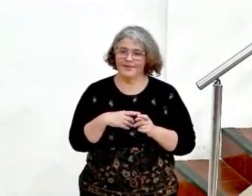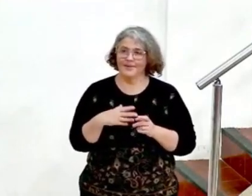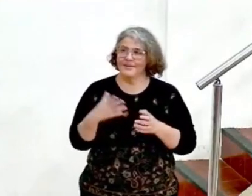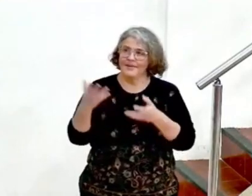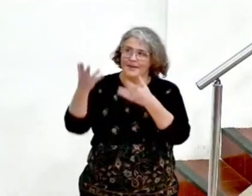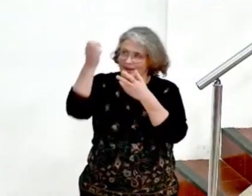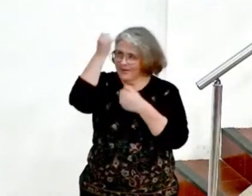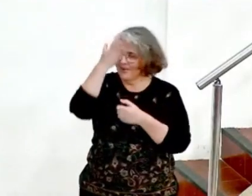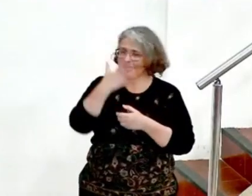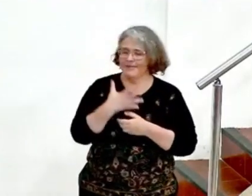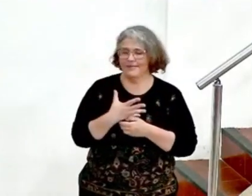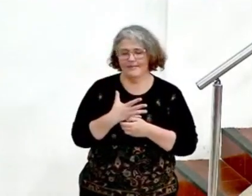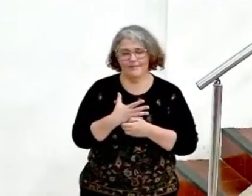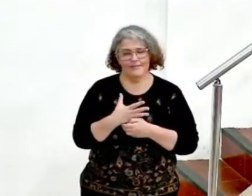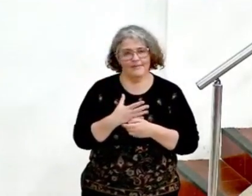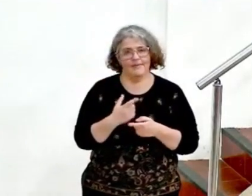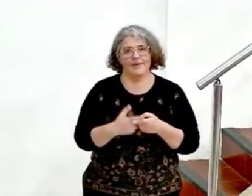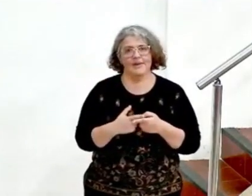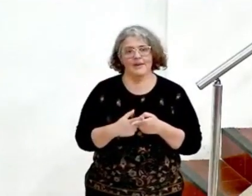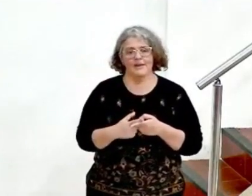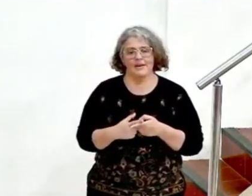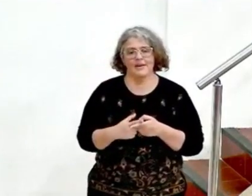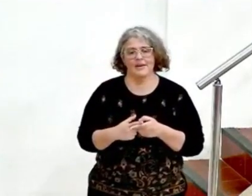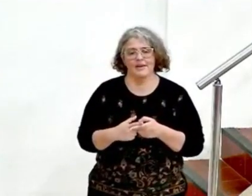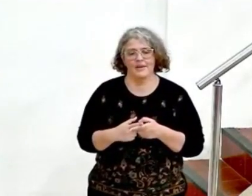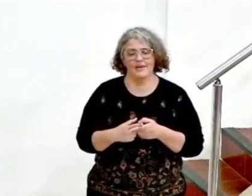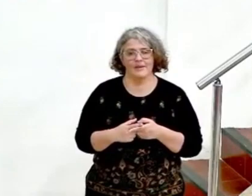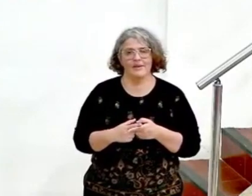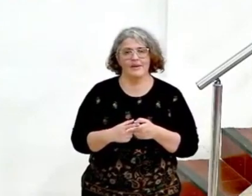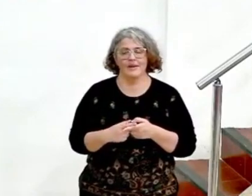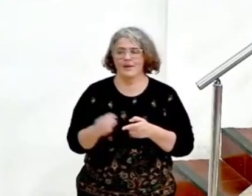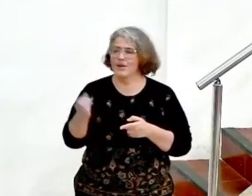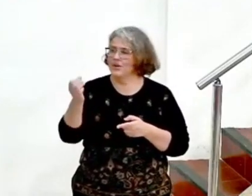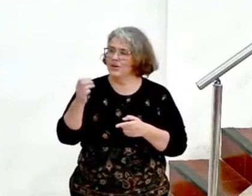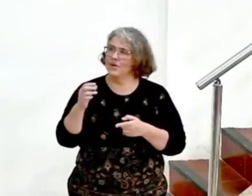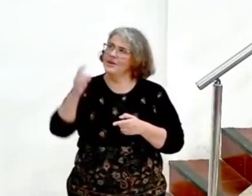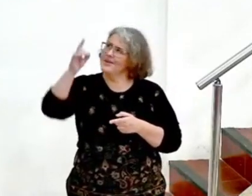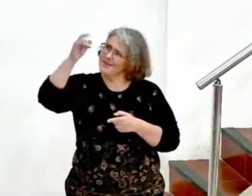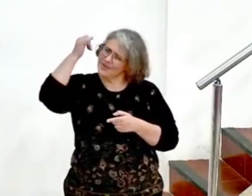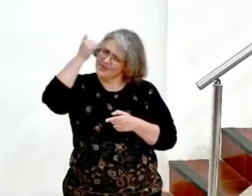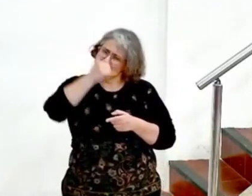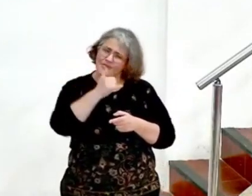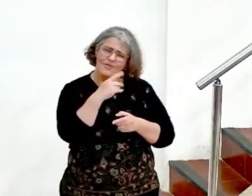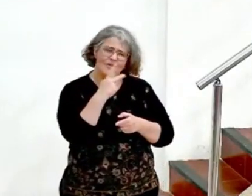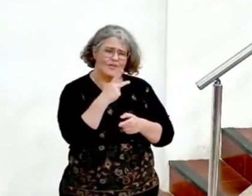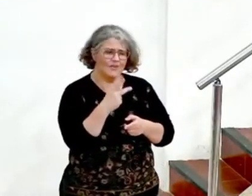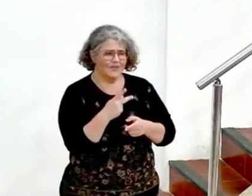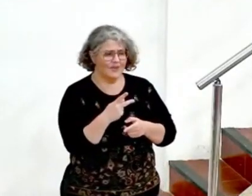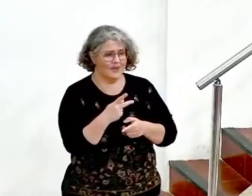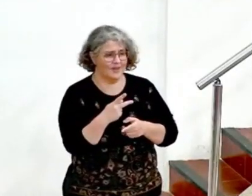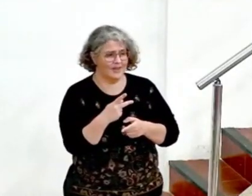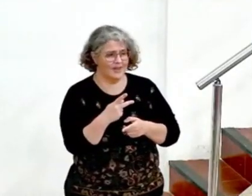que ele vai dizer, à luz disso, que há linhas aqui muito poéticas,